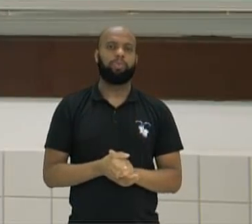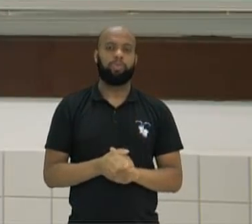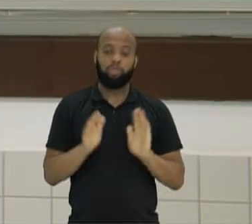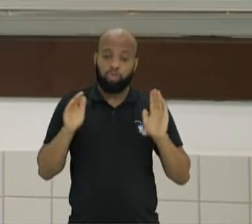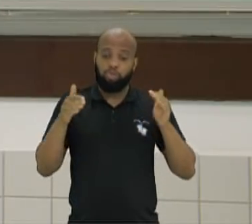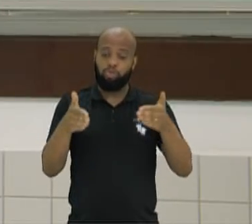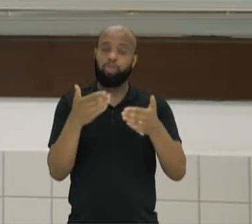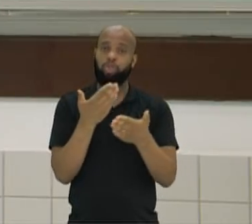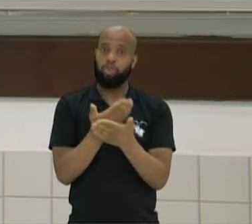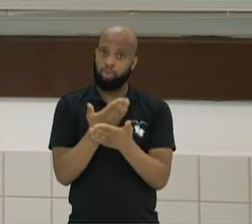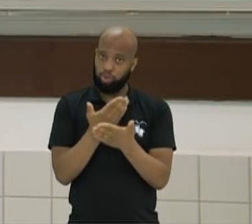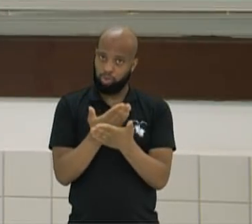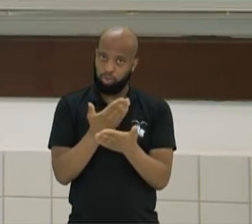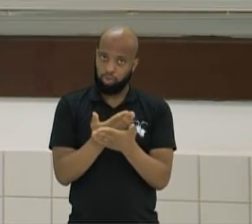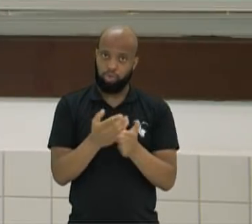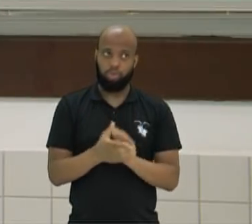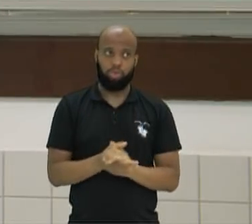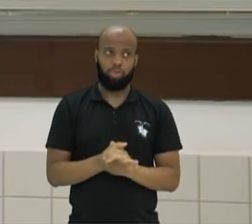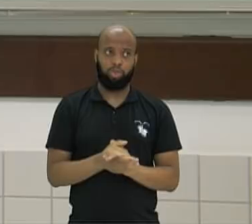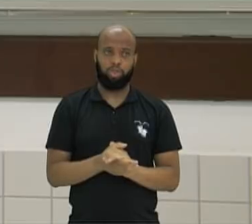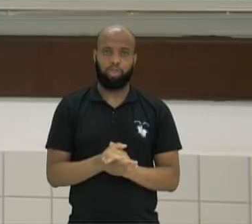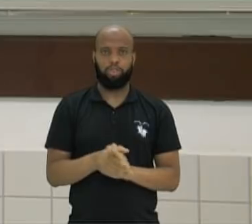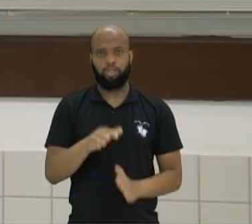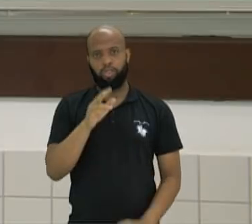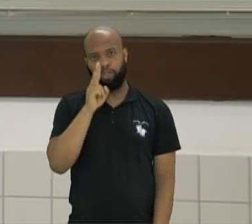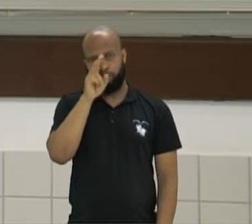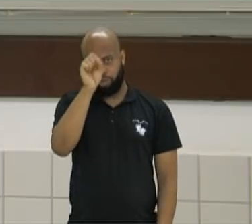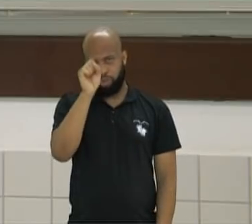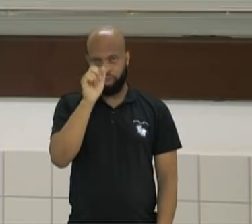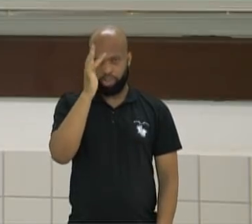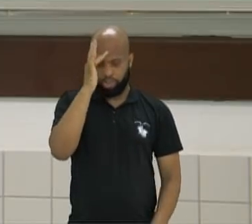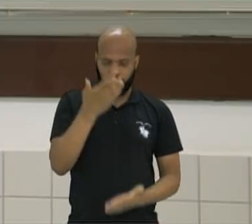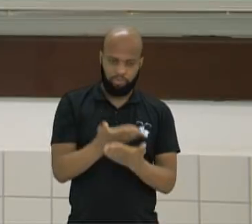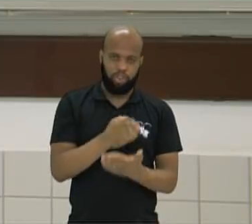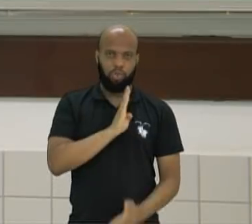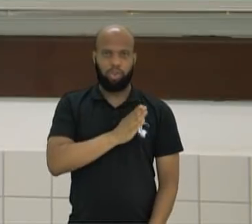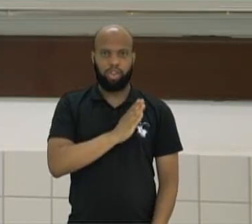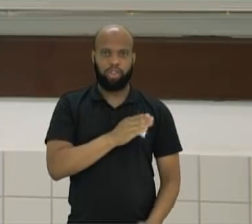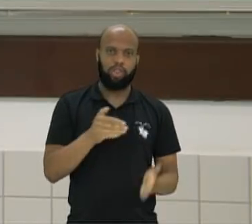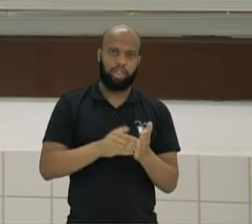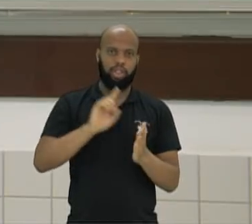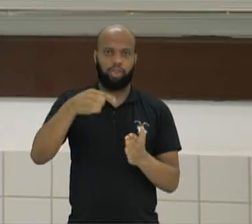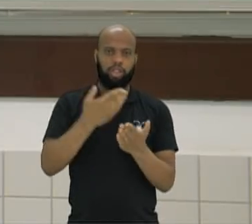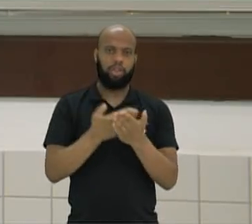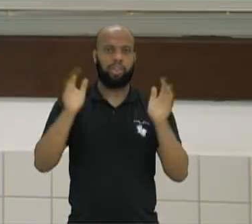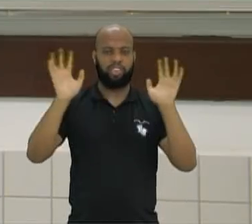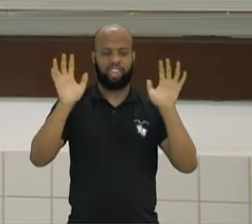foco, mas eu acerto agora. Força, um pouquinho de fé não faz mal a ninguém. Até a próxima, valeu!